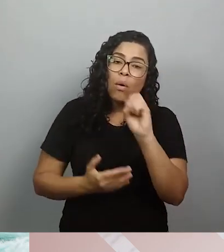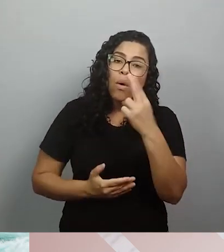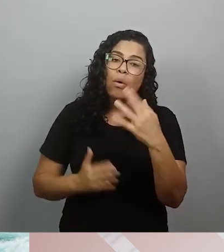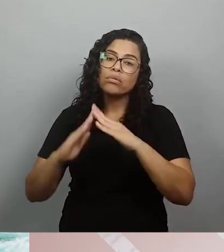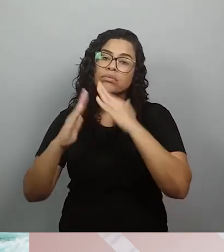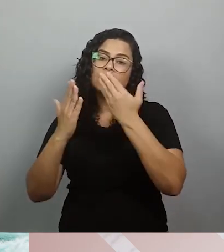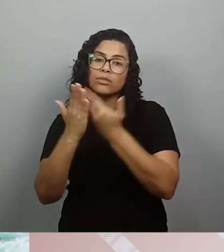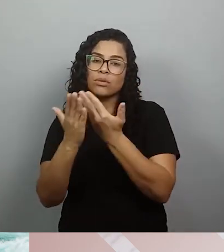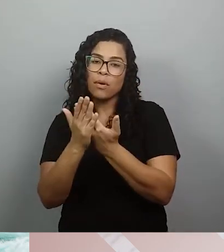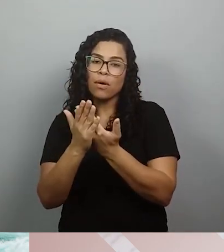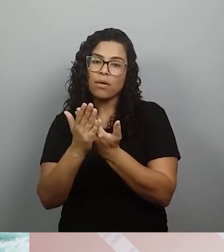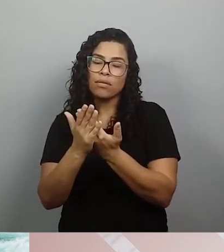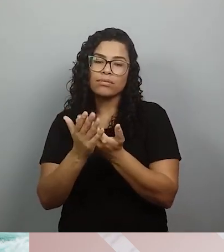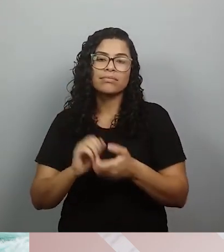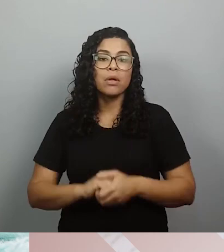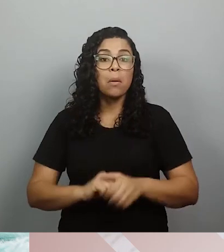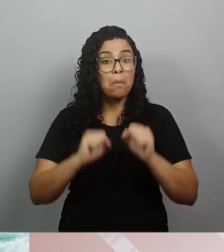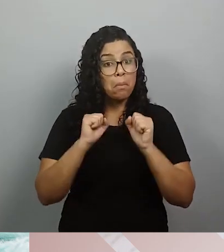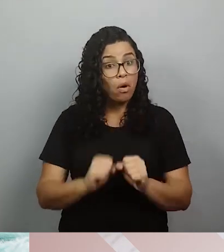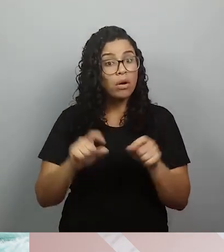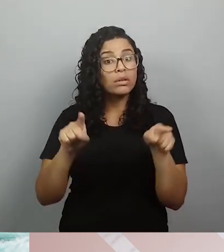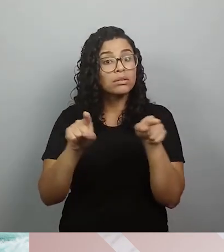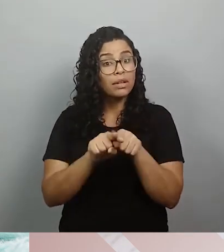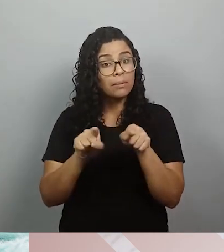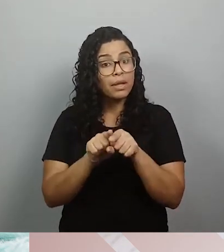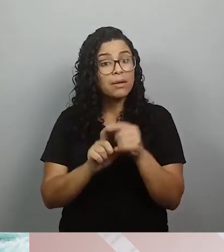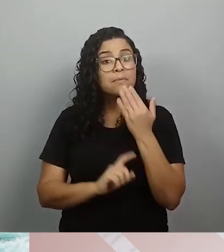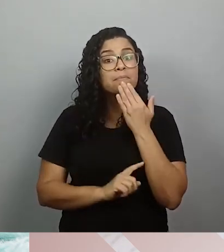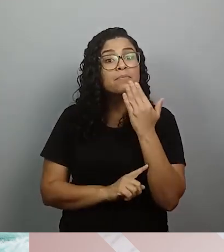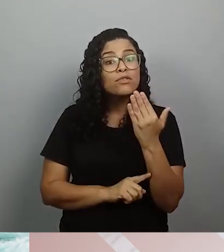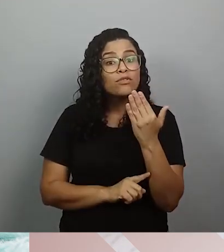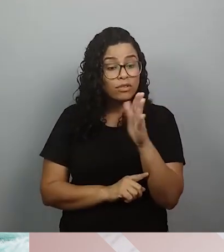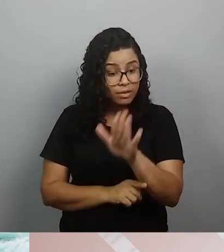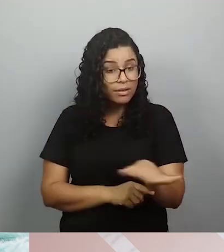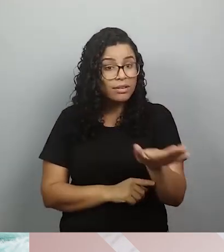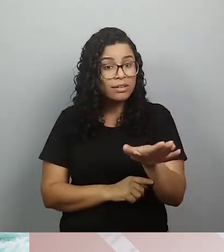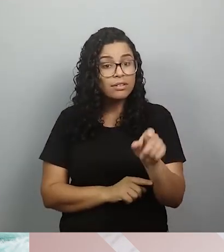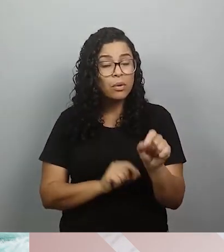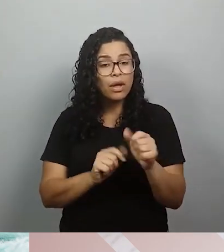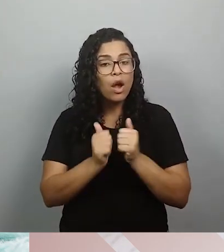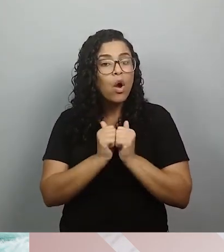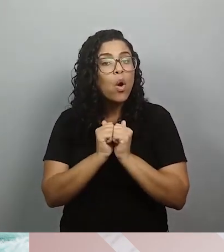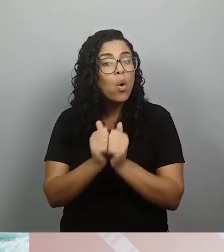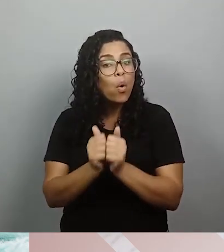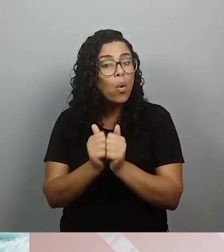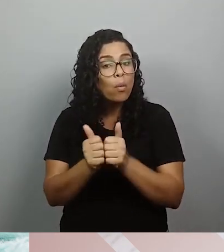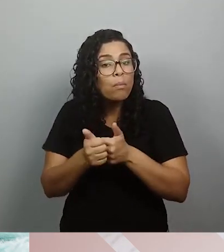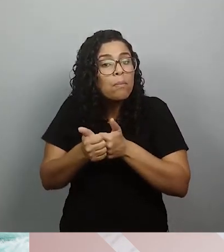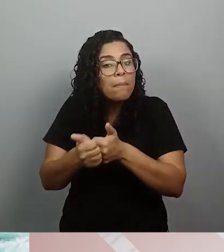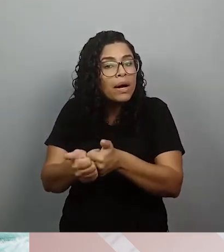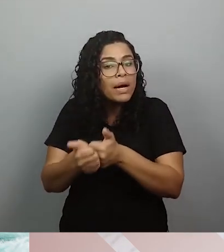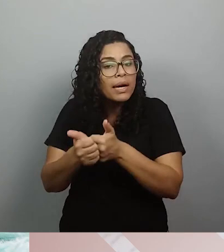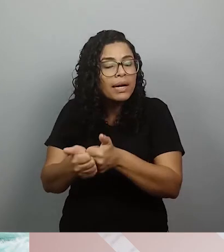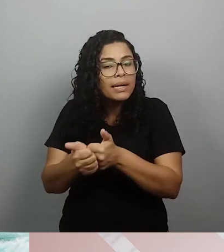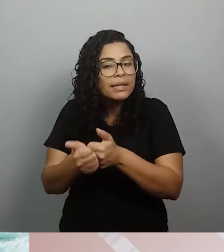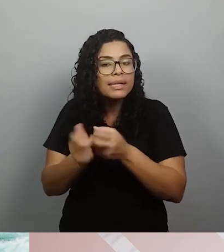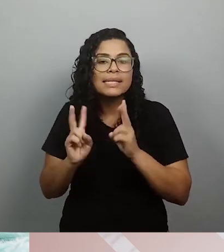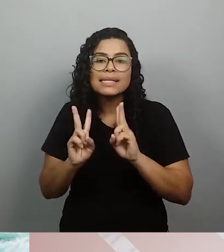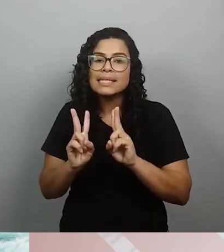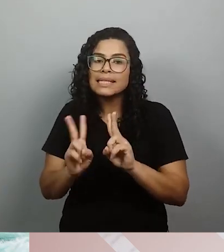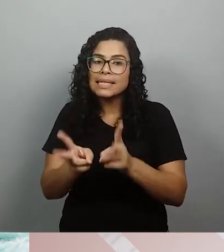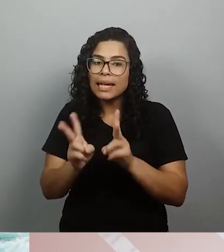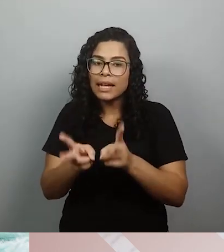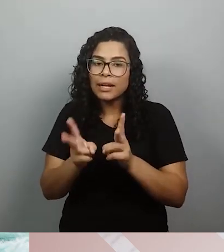estudavam. Vocês podem ainda pedir para que a criança acompanhe a leitura ou a